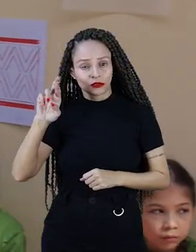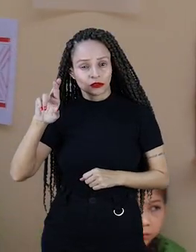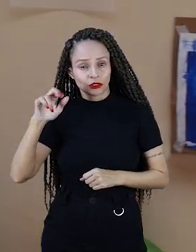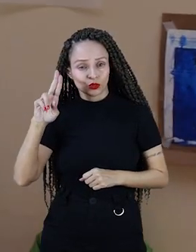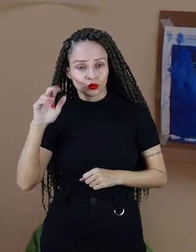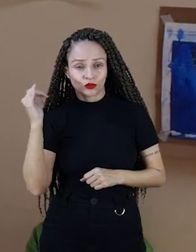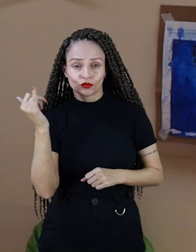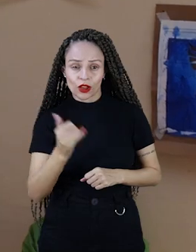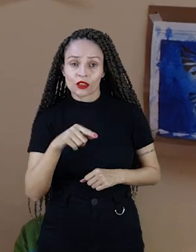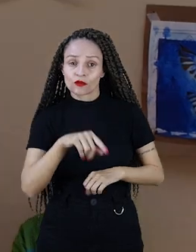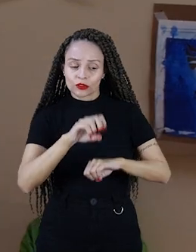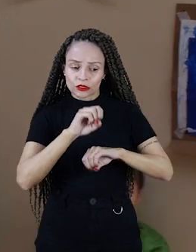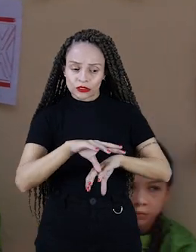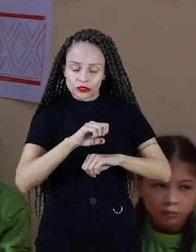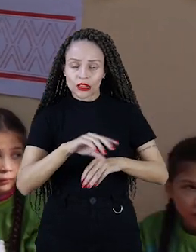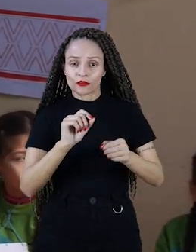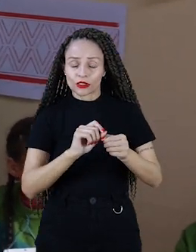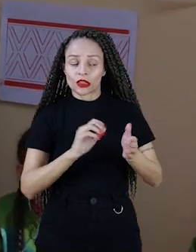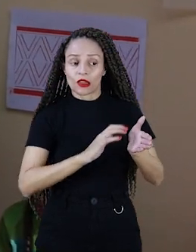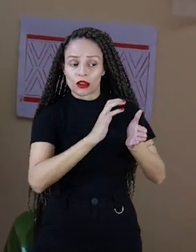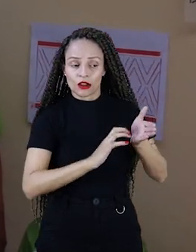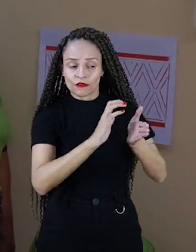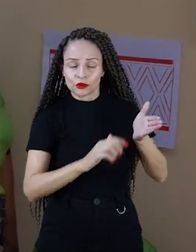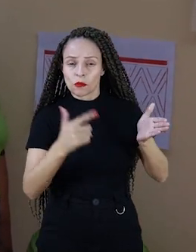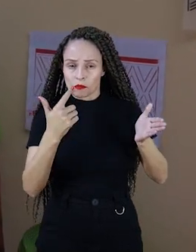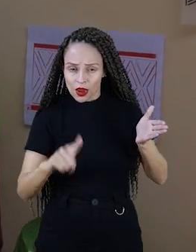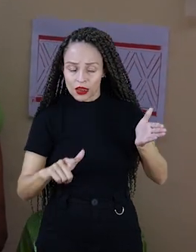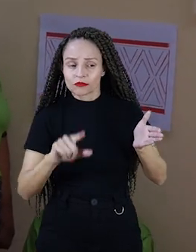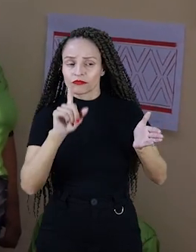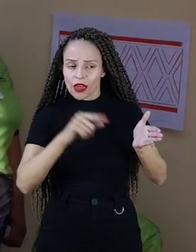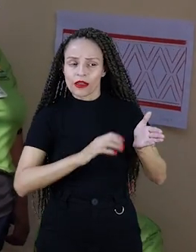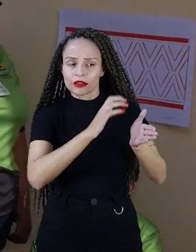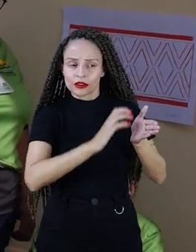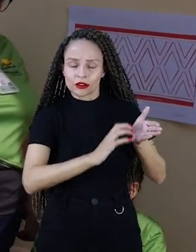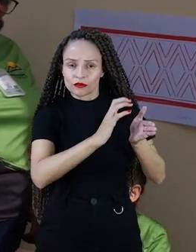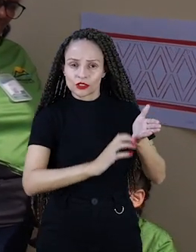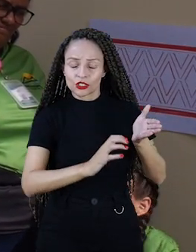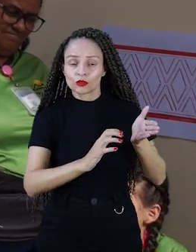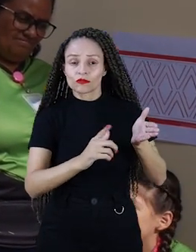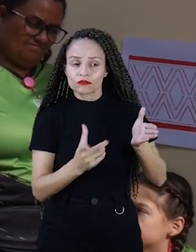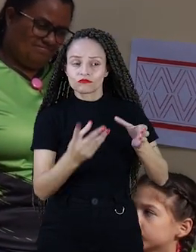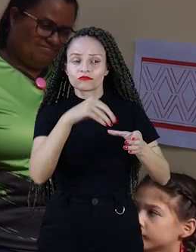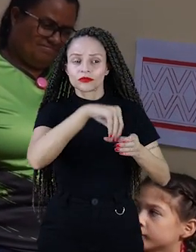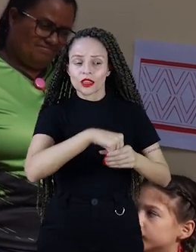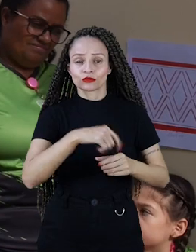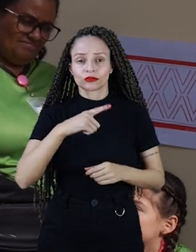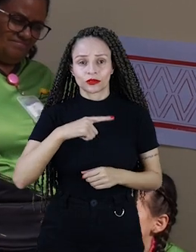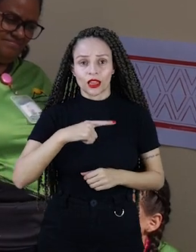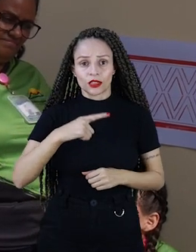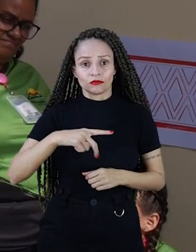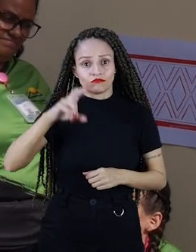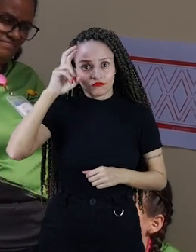te ensinar a fazer mais um grafismo, que é um grafismo que traz consigo a sabedoria